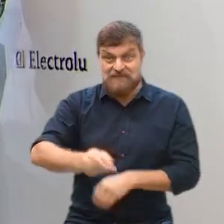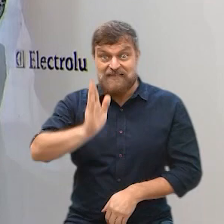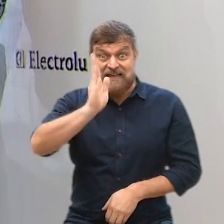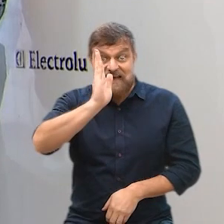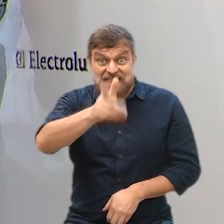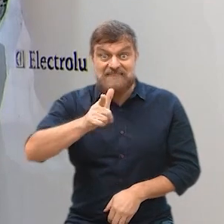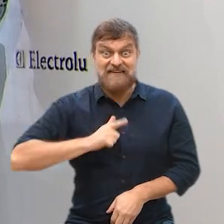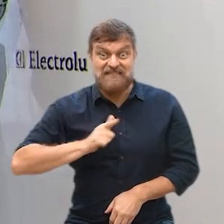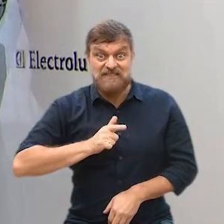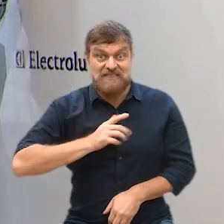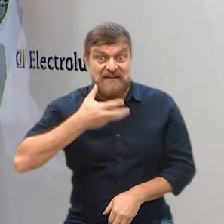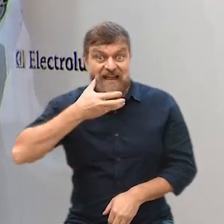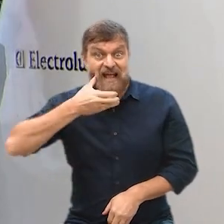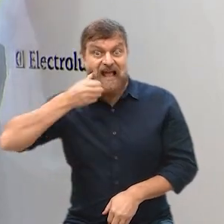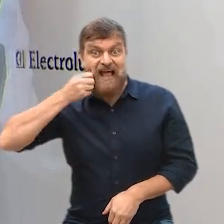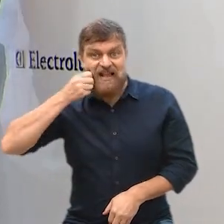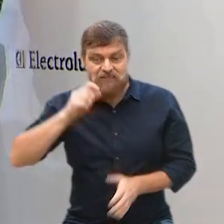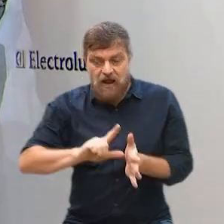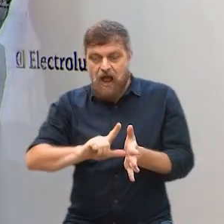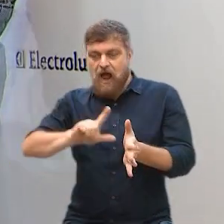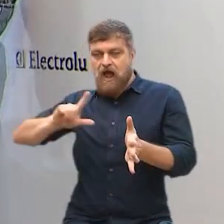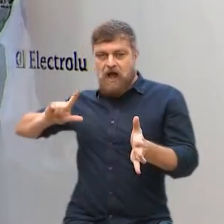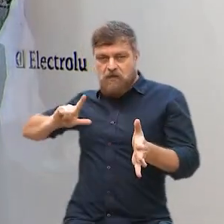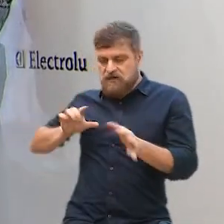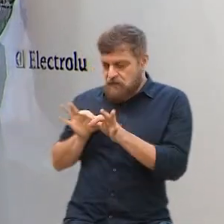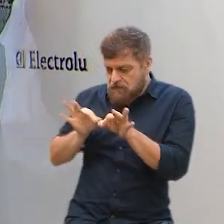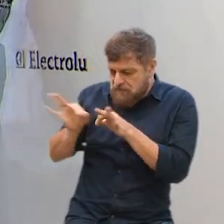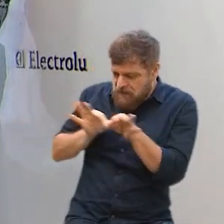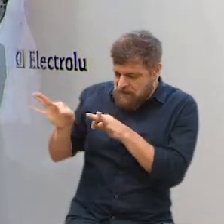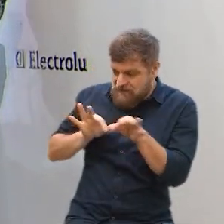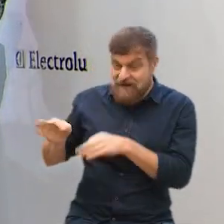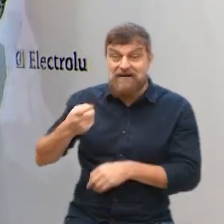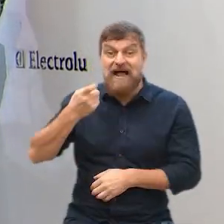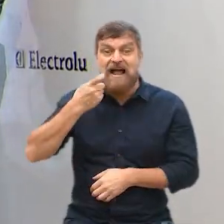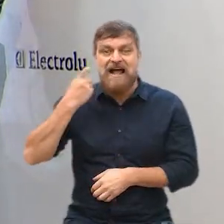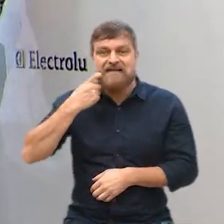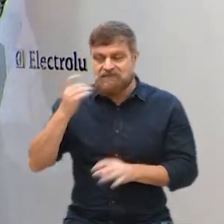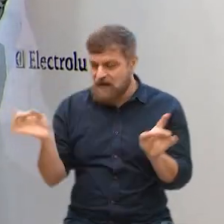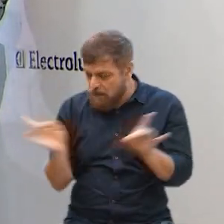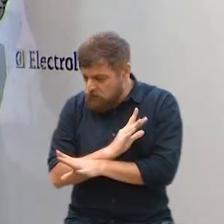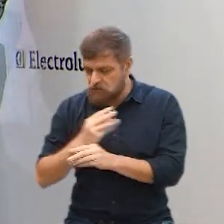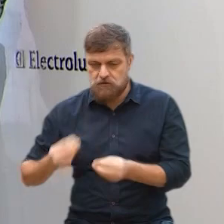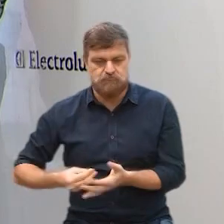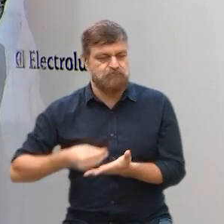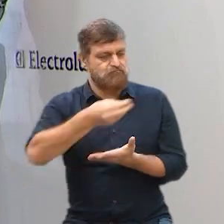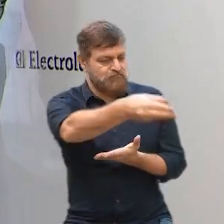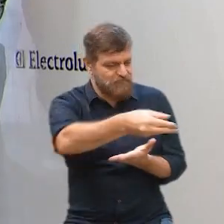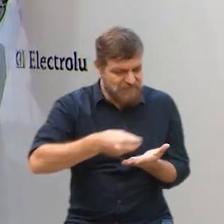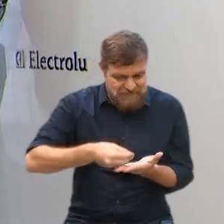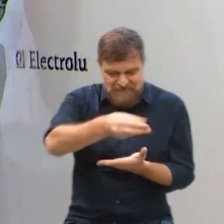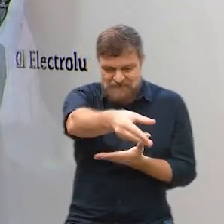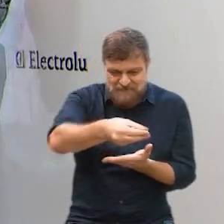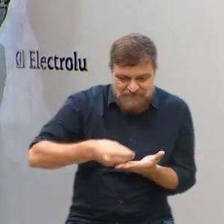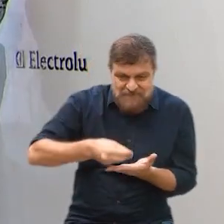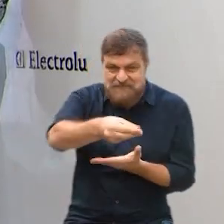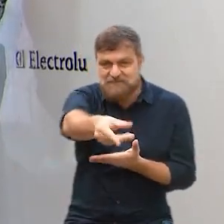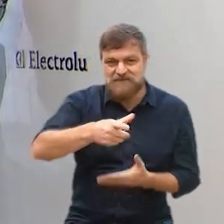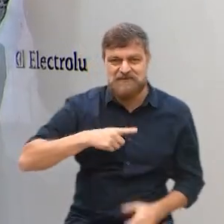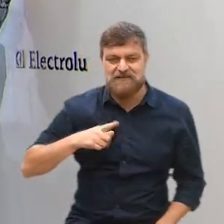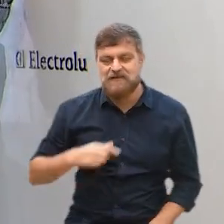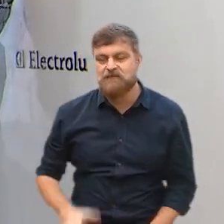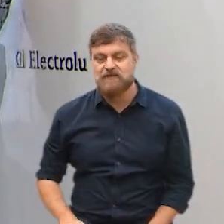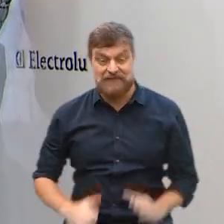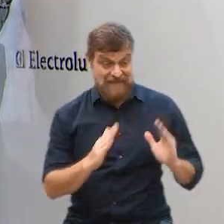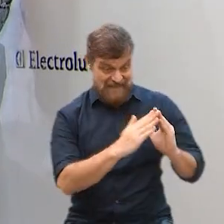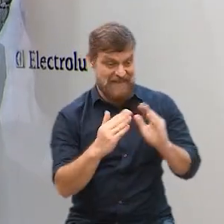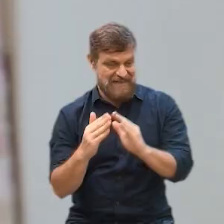a reserva na semana, as encomendas da semana, toda sexta-feira. E aí eu pegava a sacolinha, colocava lá e ia de